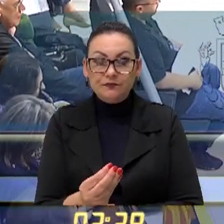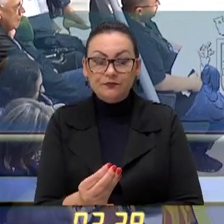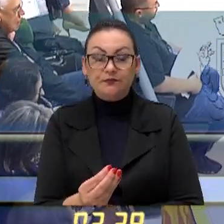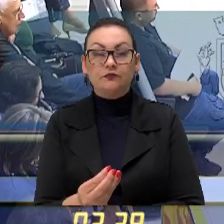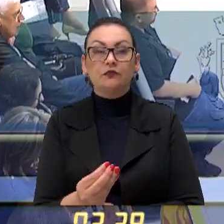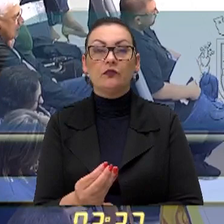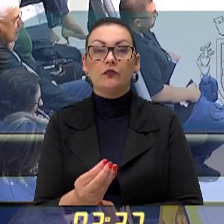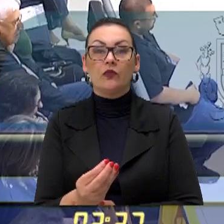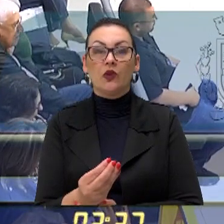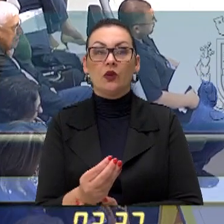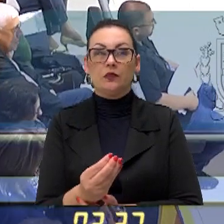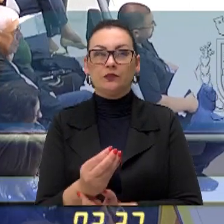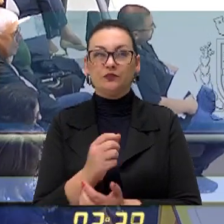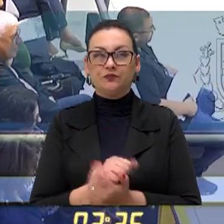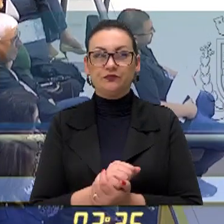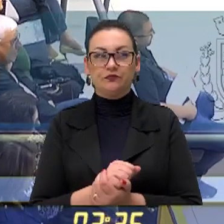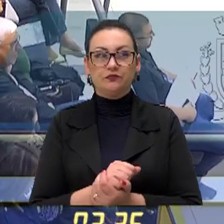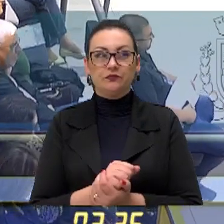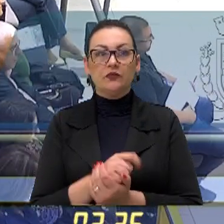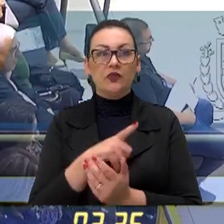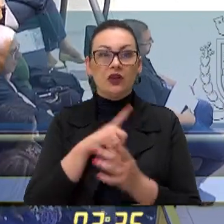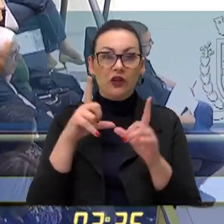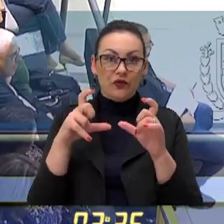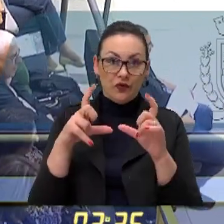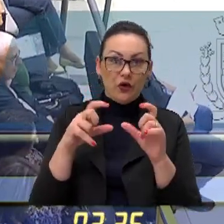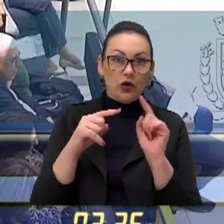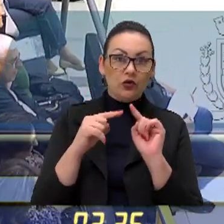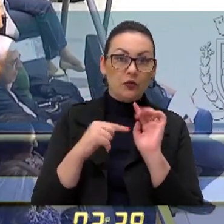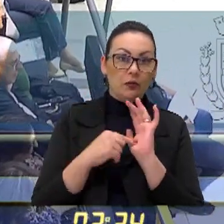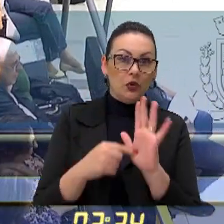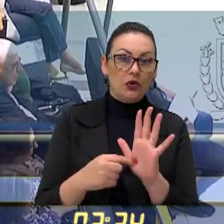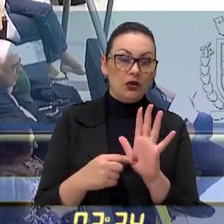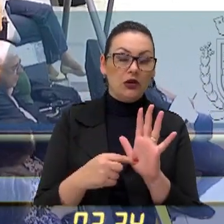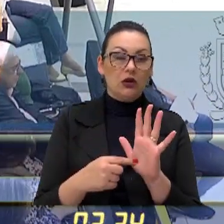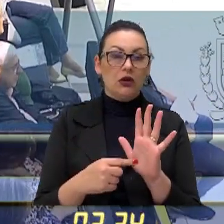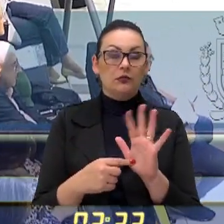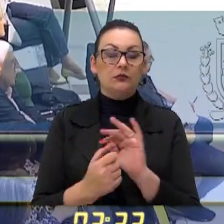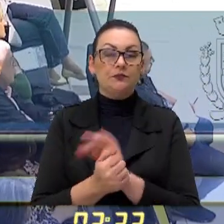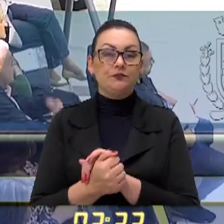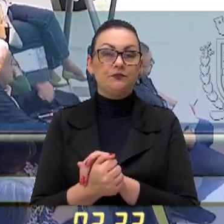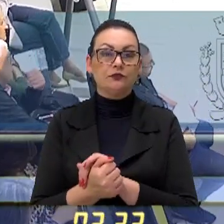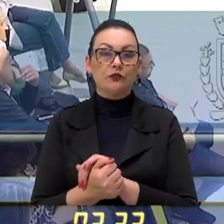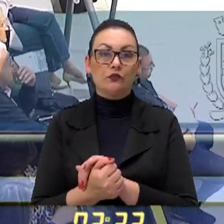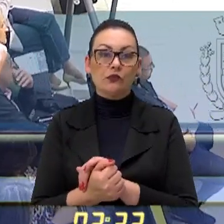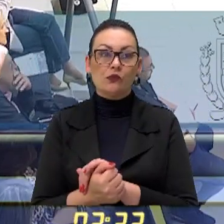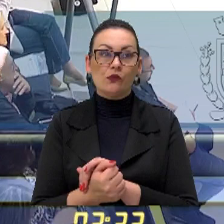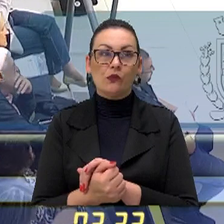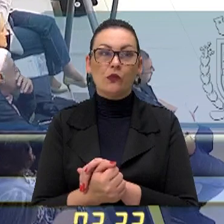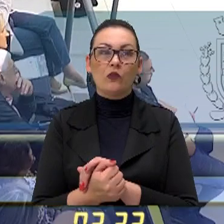de um grande... Por favor, tem uma foto ali, vocês me passam ela, a nossa assessoria ali.